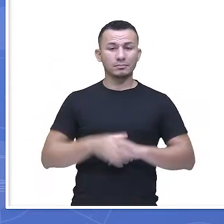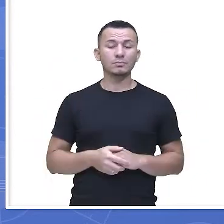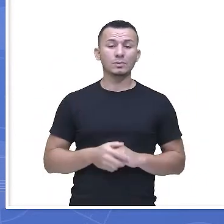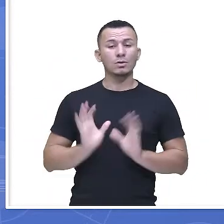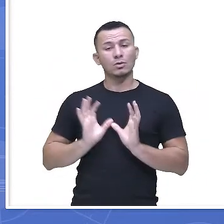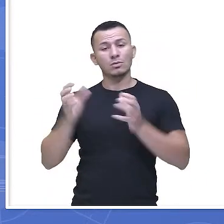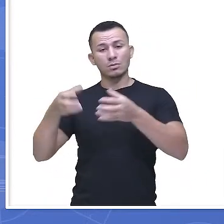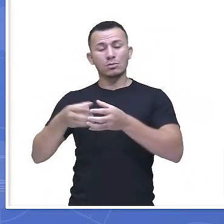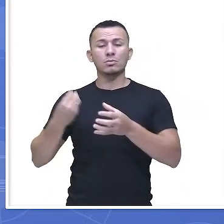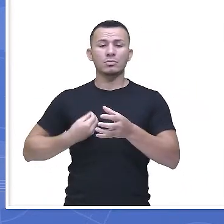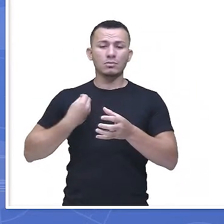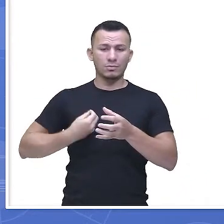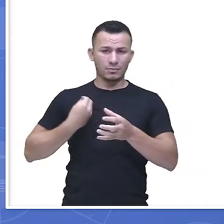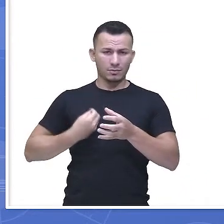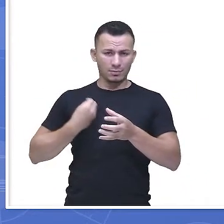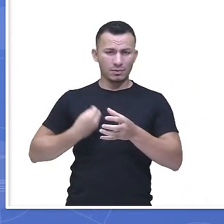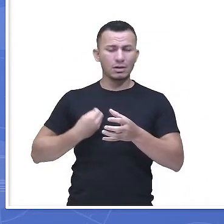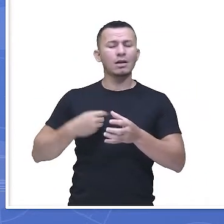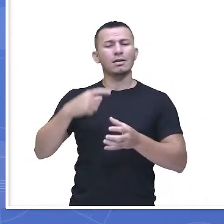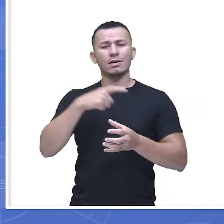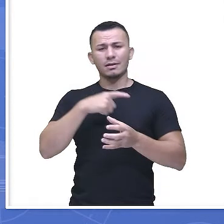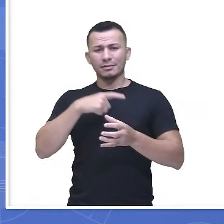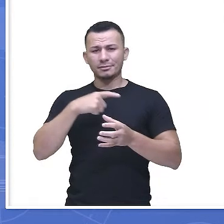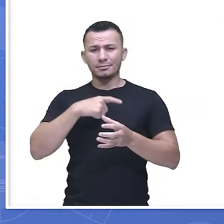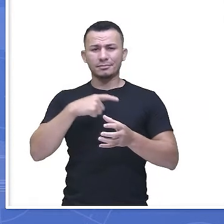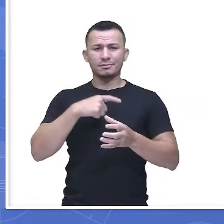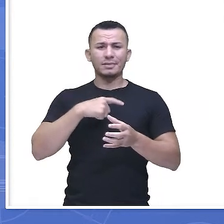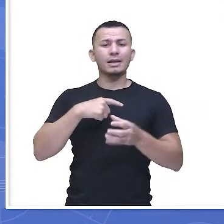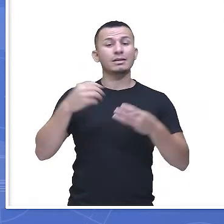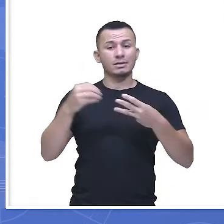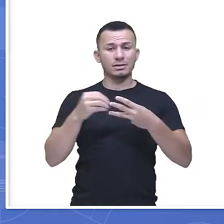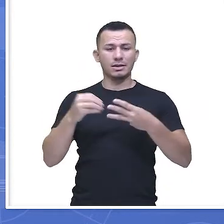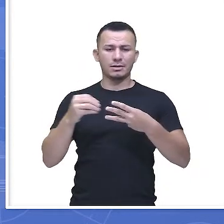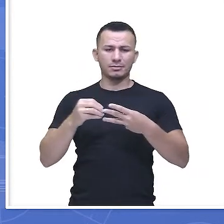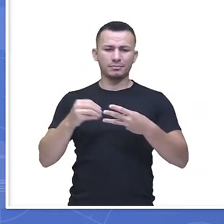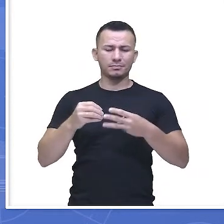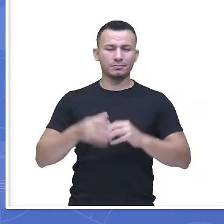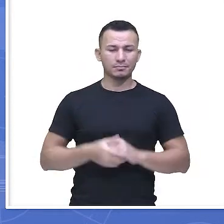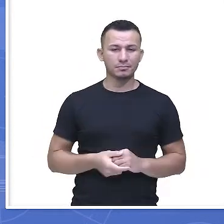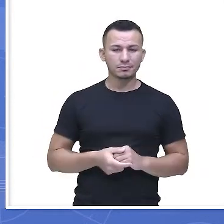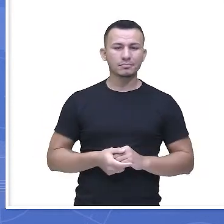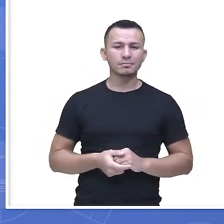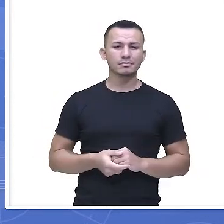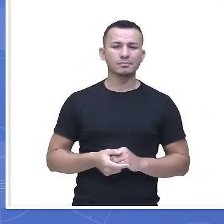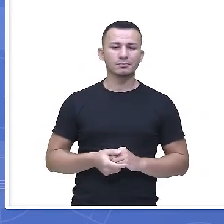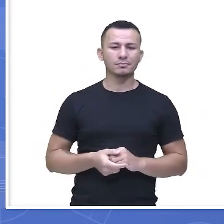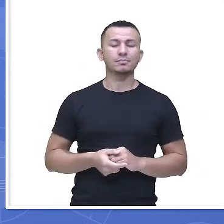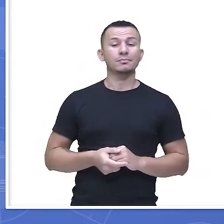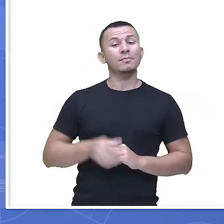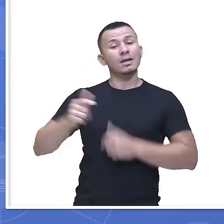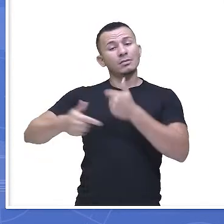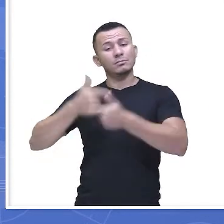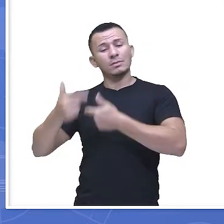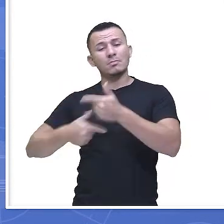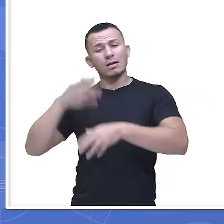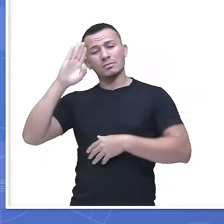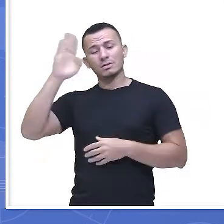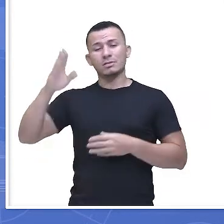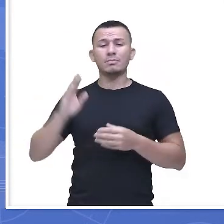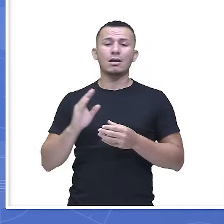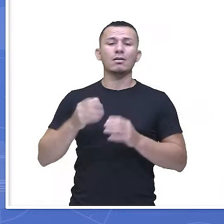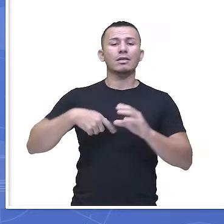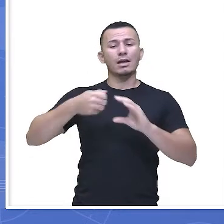vivos são constituídos por células. As atividades essenciais que caracterizam a